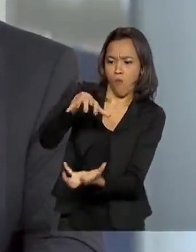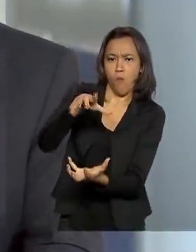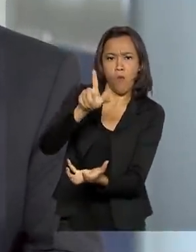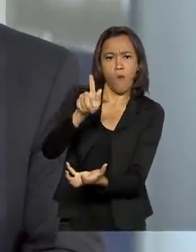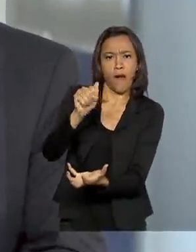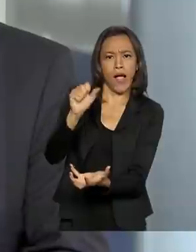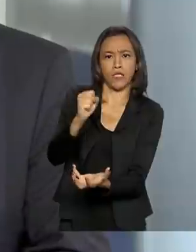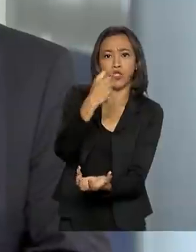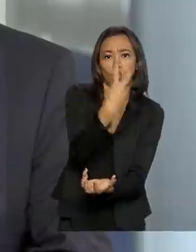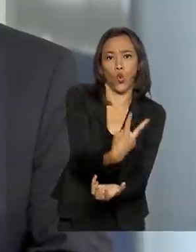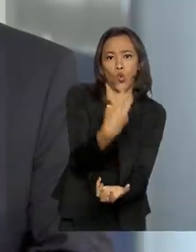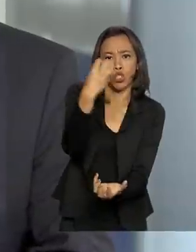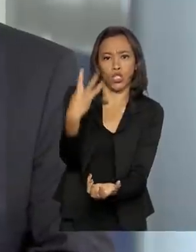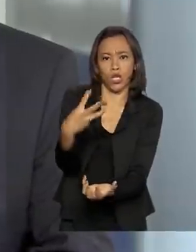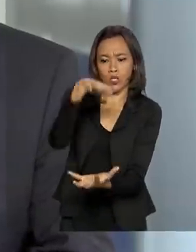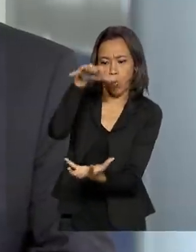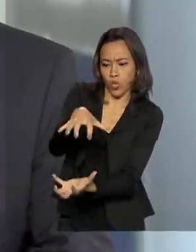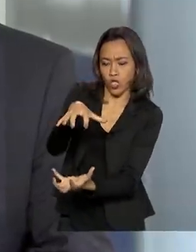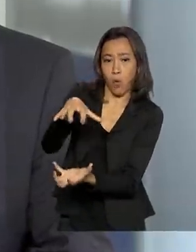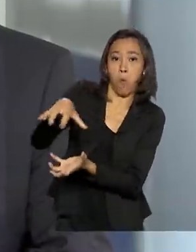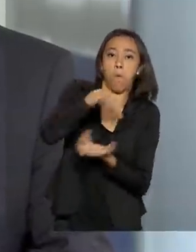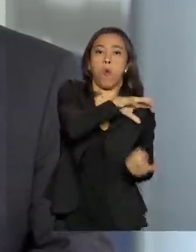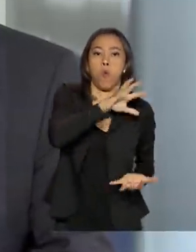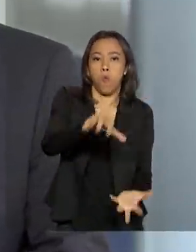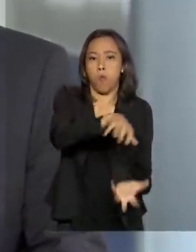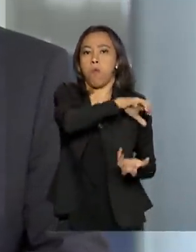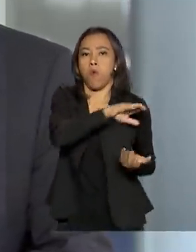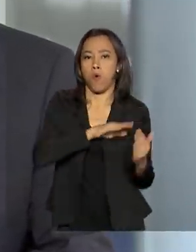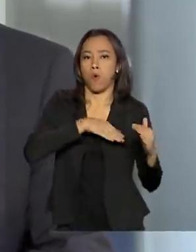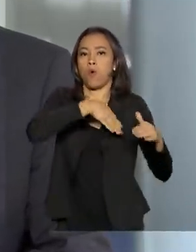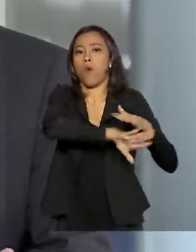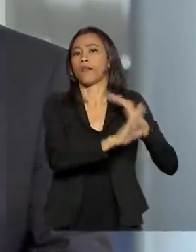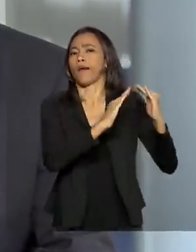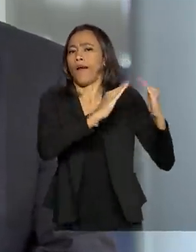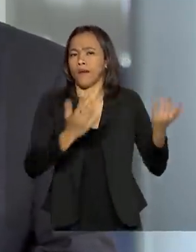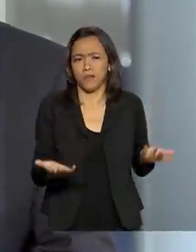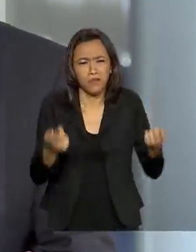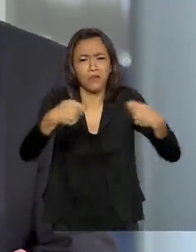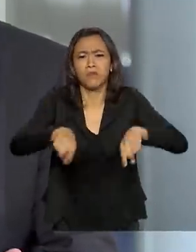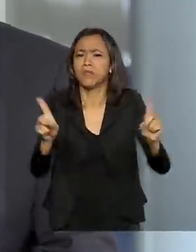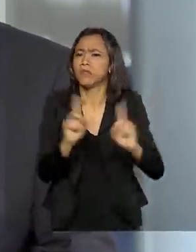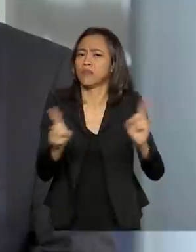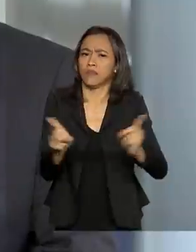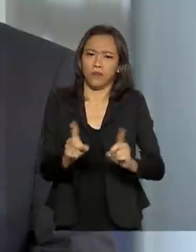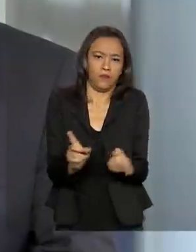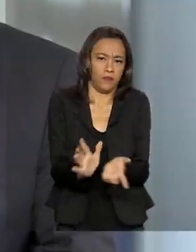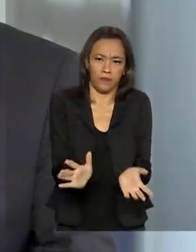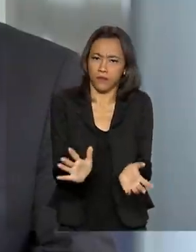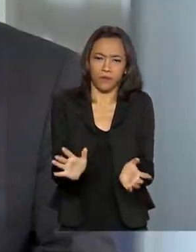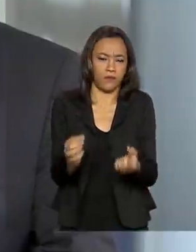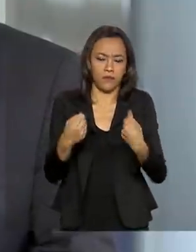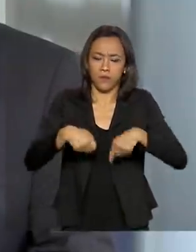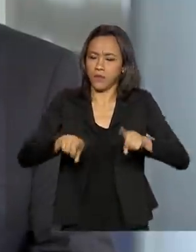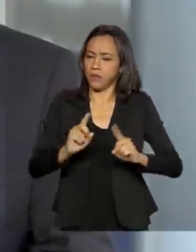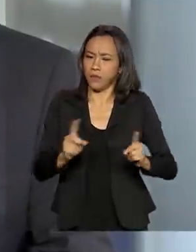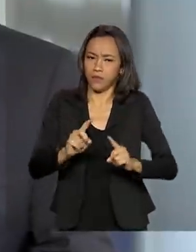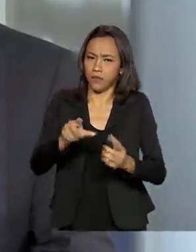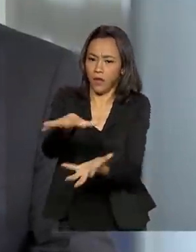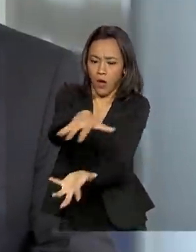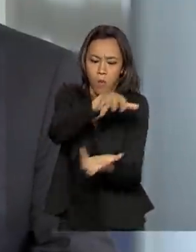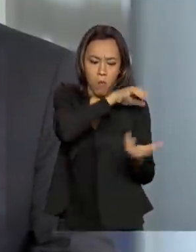ter 2, 3 botijões. Exatamente o que eu ia perguntar. Pensando, não precisa guardar, não precisa guardar.